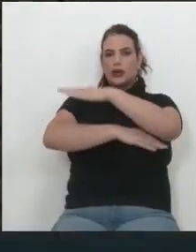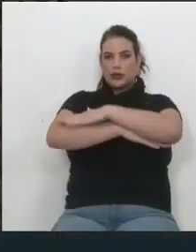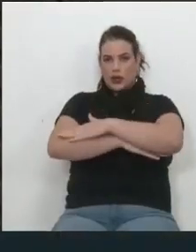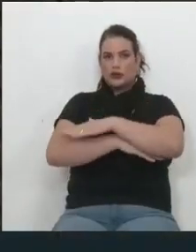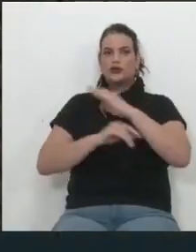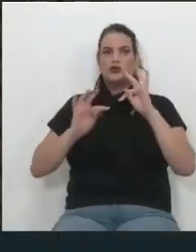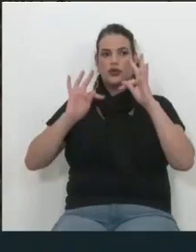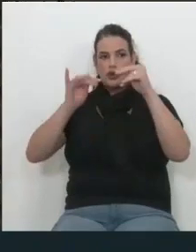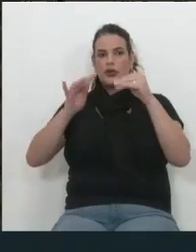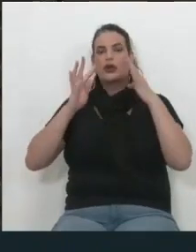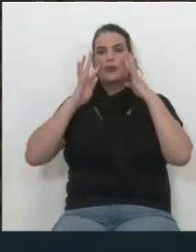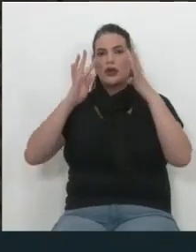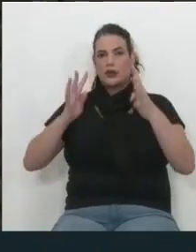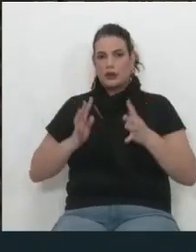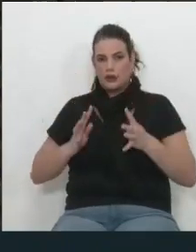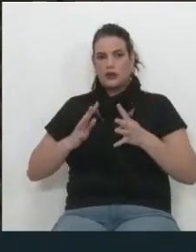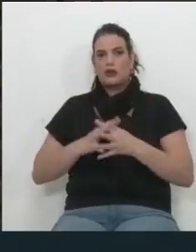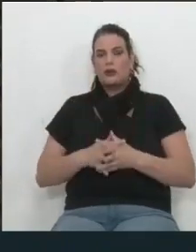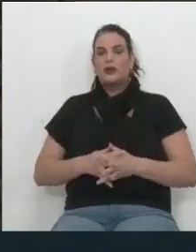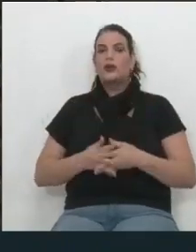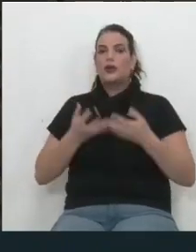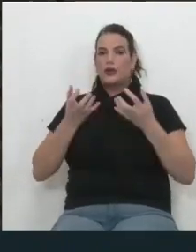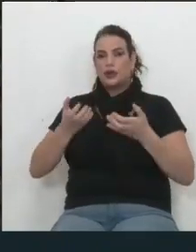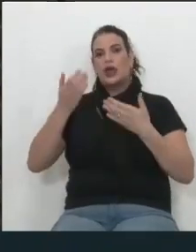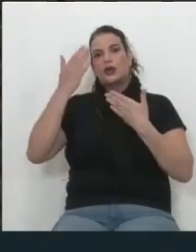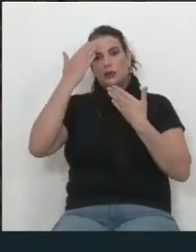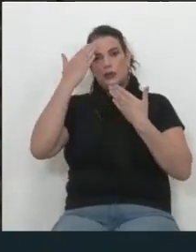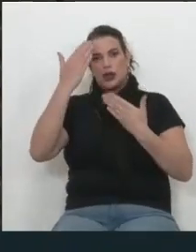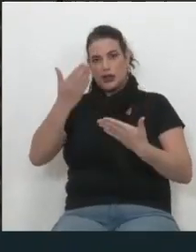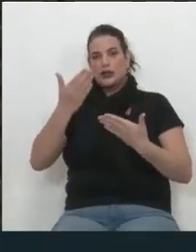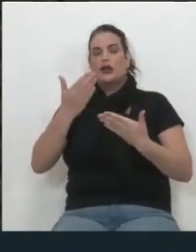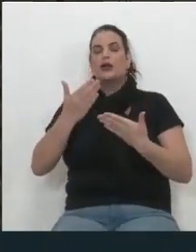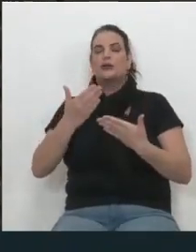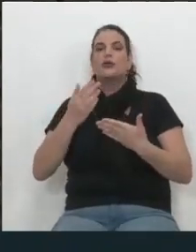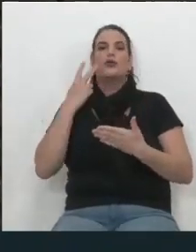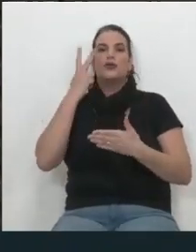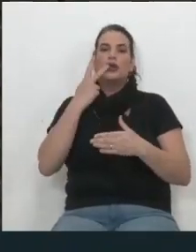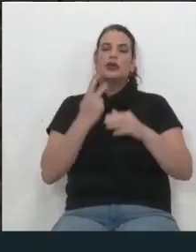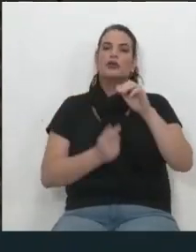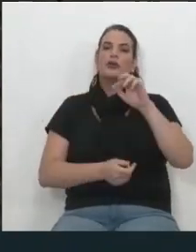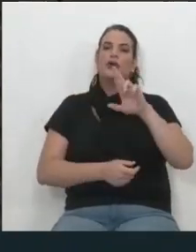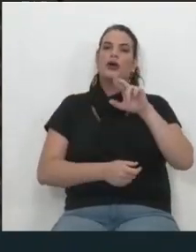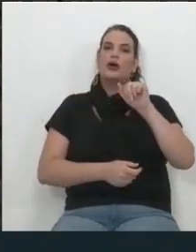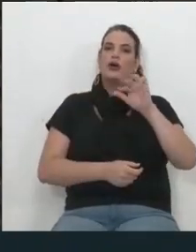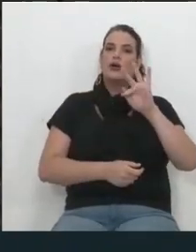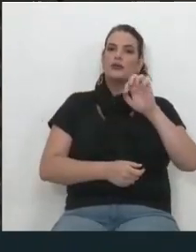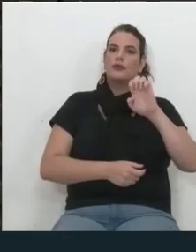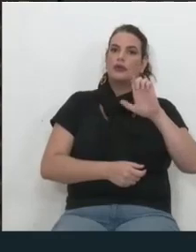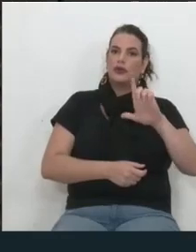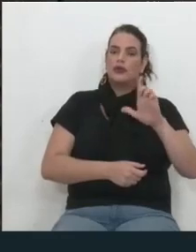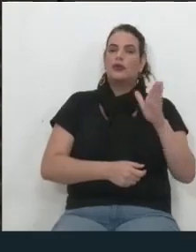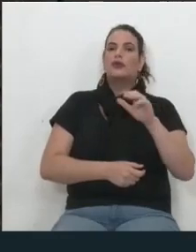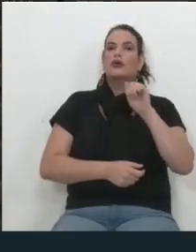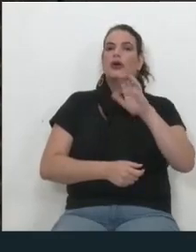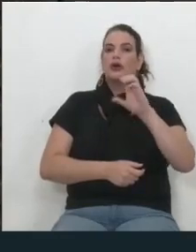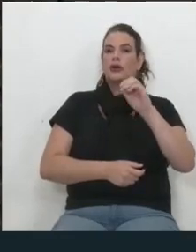assiste. Primeiro, quero parabenizar o vereador Rafael Acosta por esse